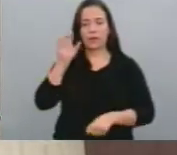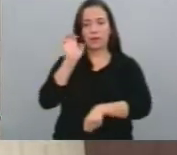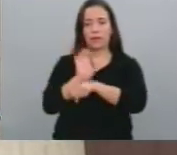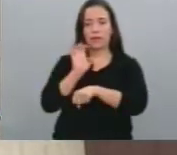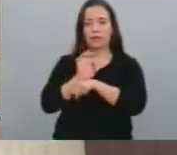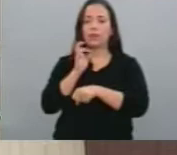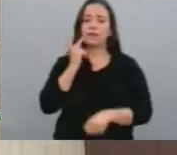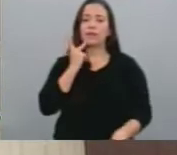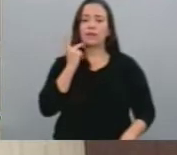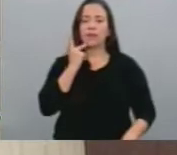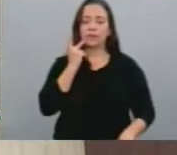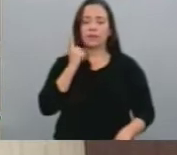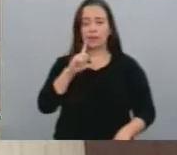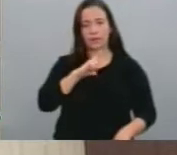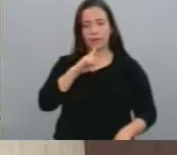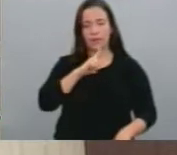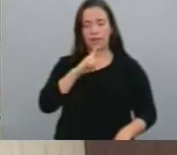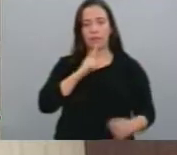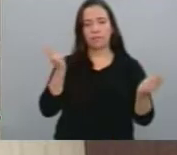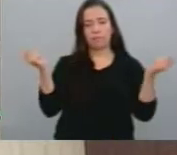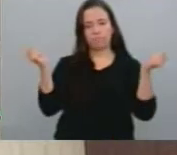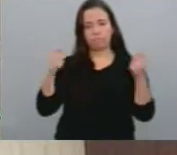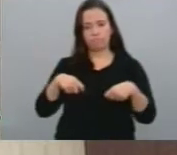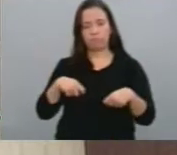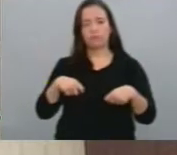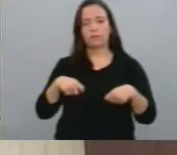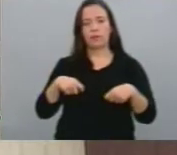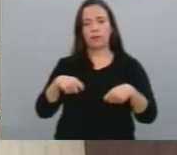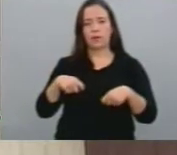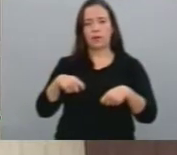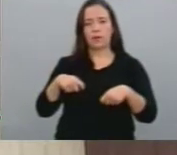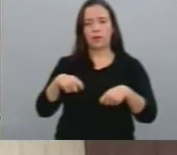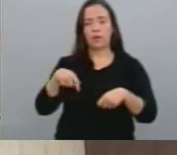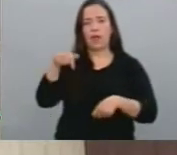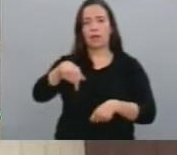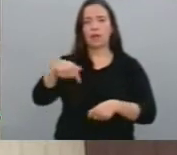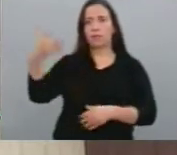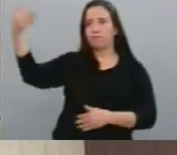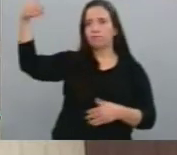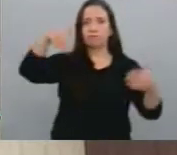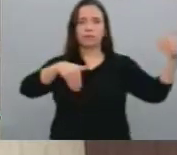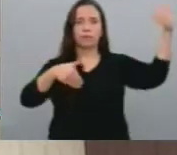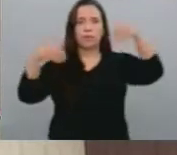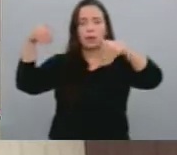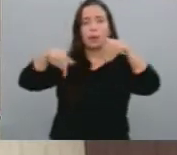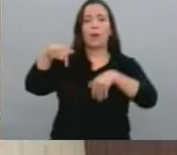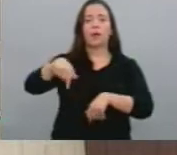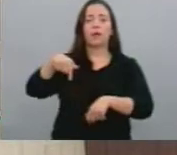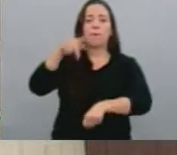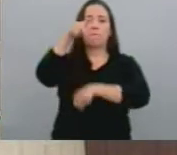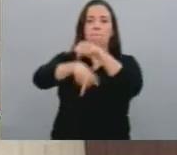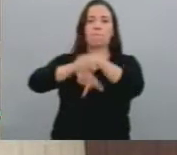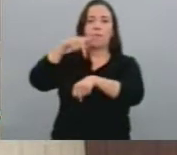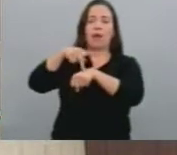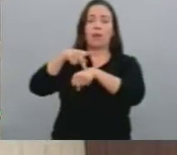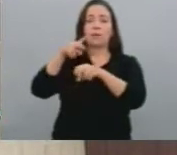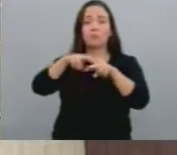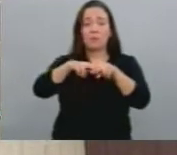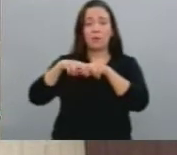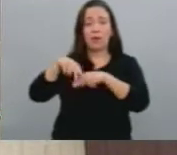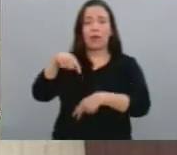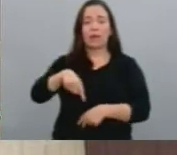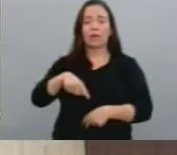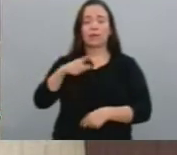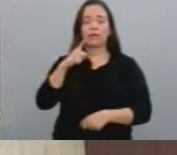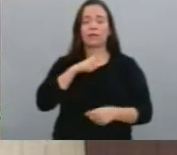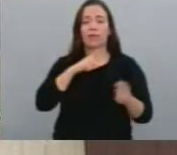Ceará tem de ser um terminal intercontinental por sua própria localização. Veja,